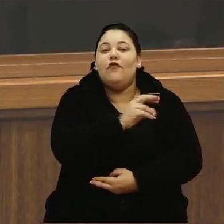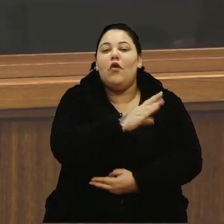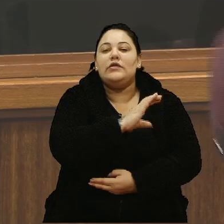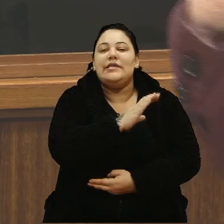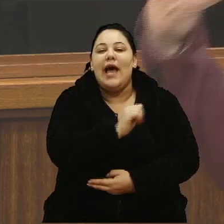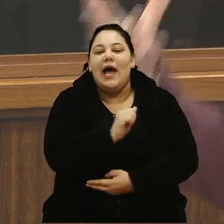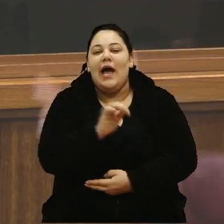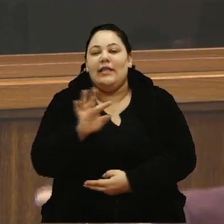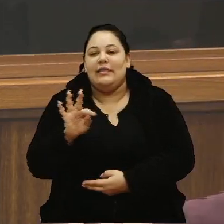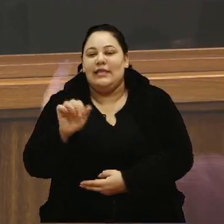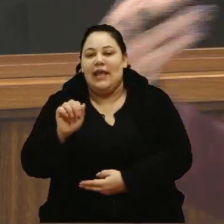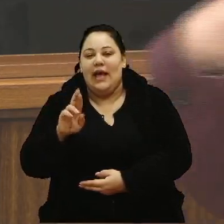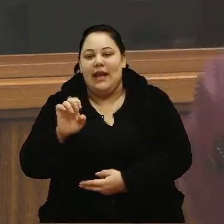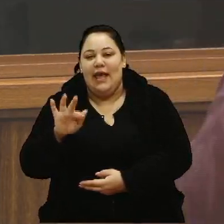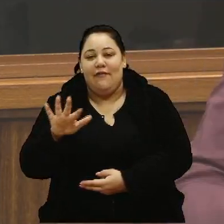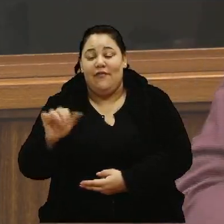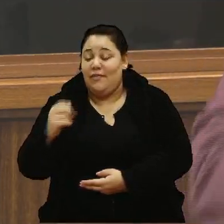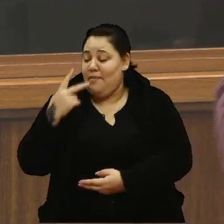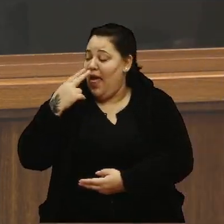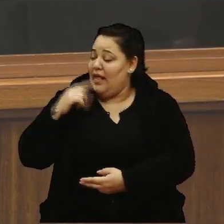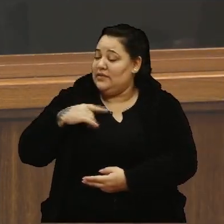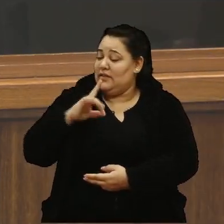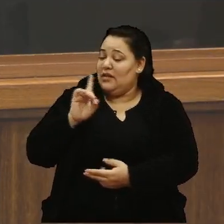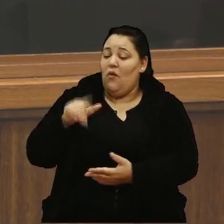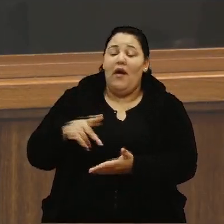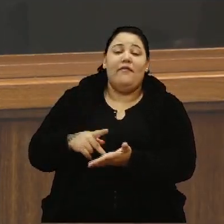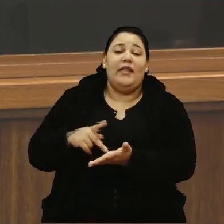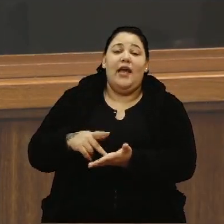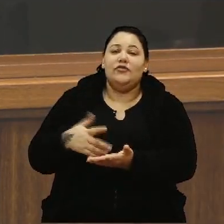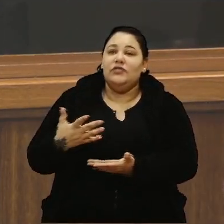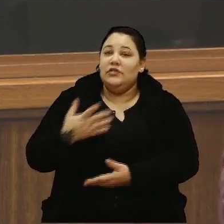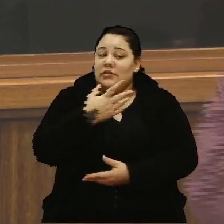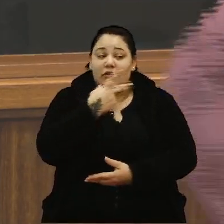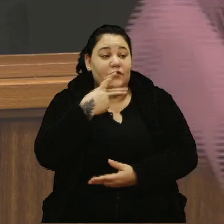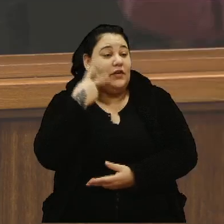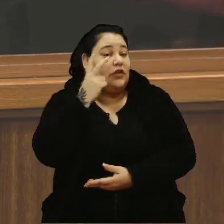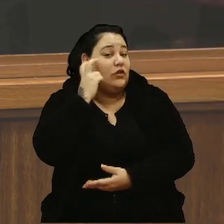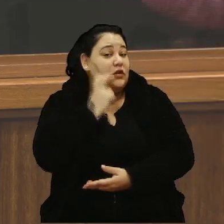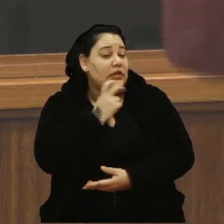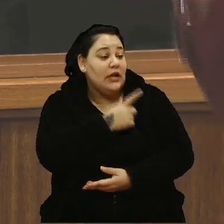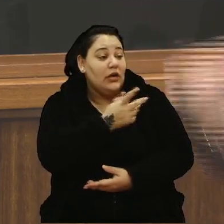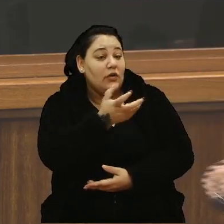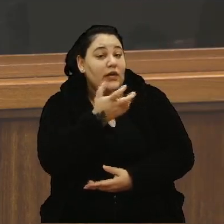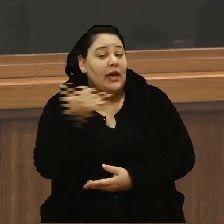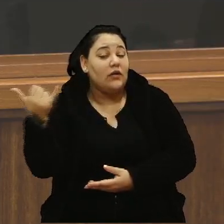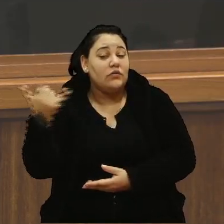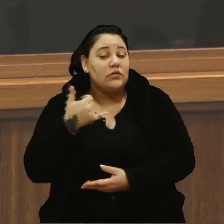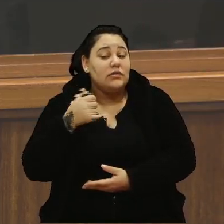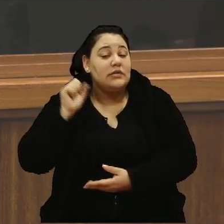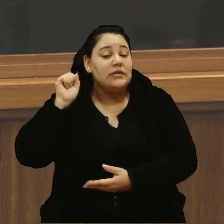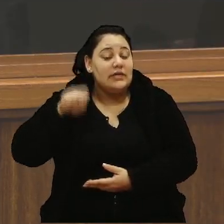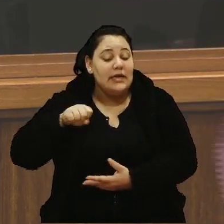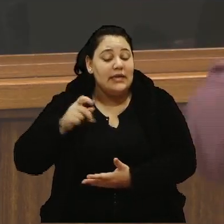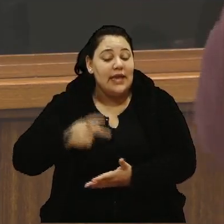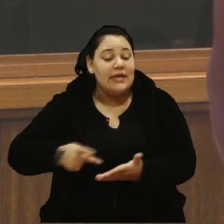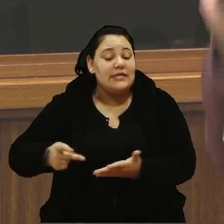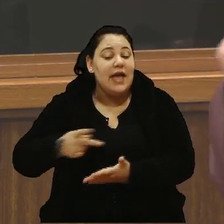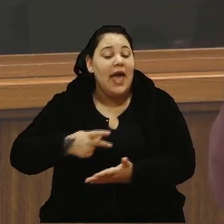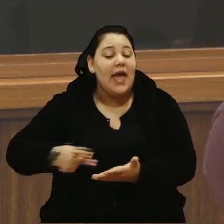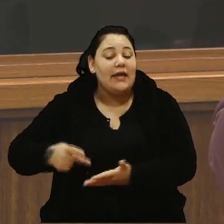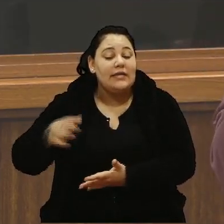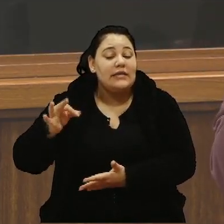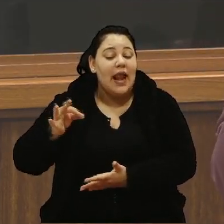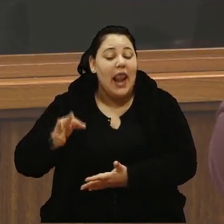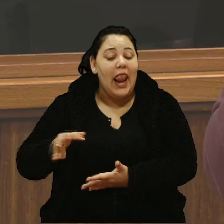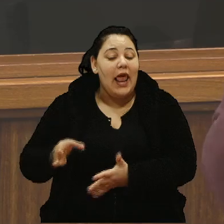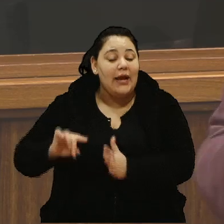parece que não é bem verdade. Então, vereador Daniel Santos, eu quero sim que o município desenhe para nós. Porque tem coisas